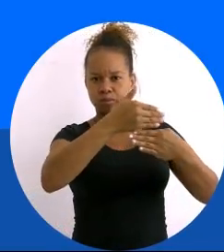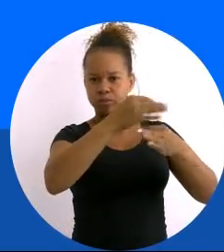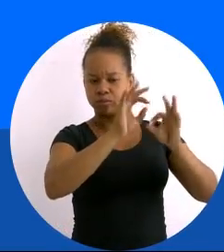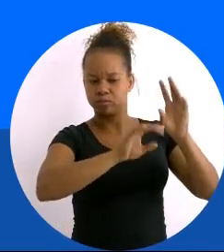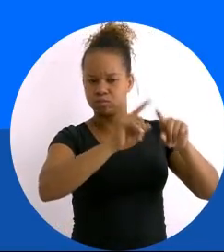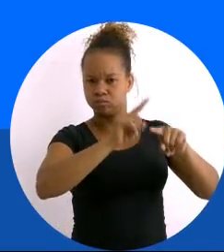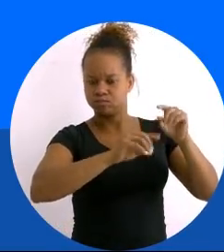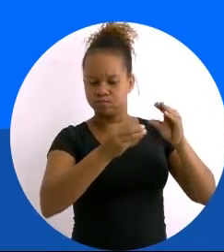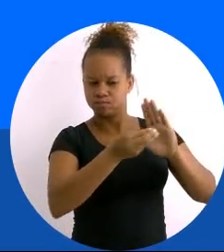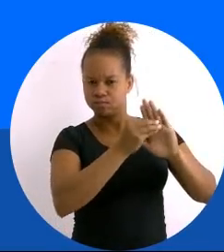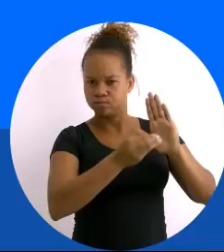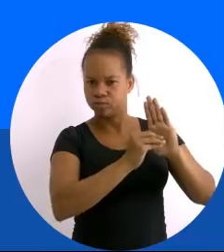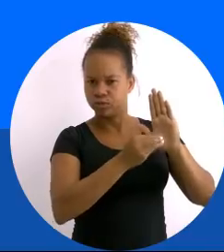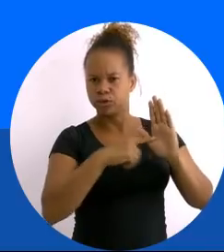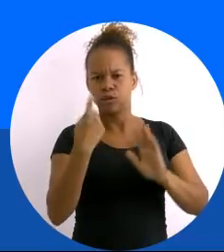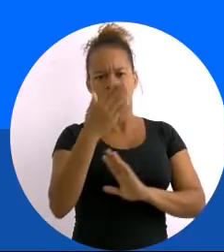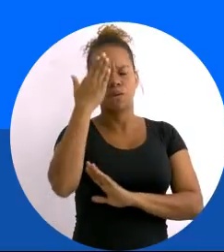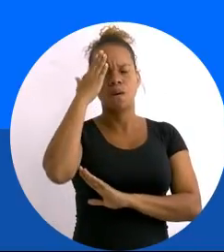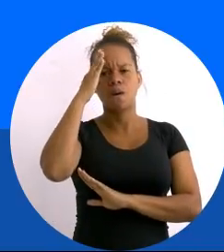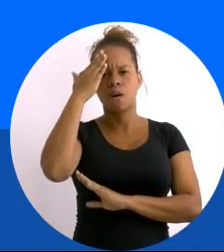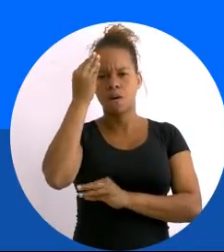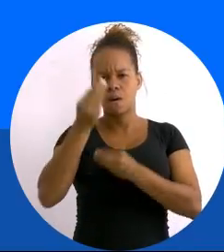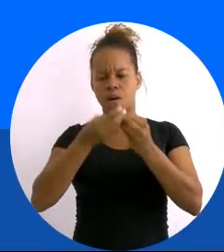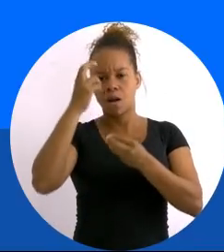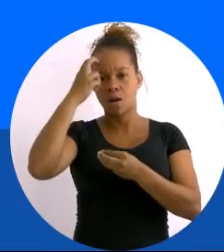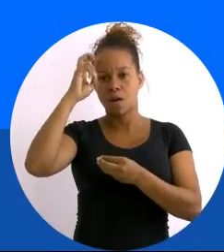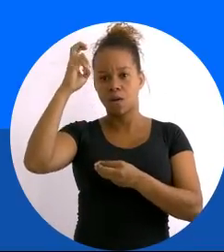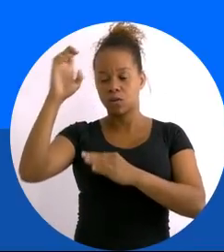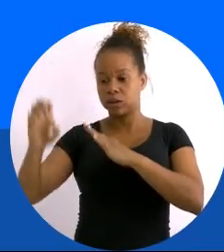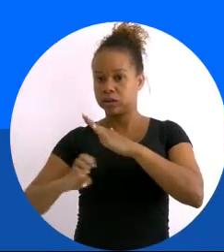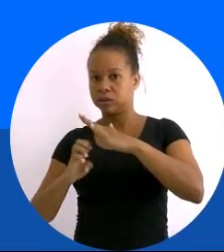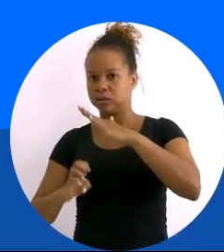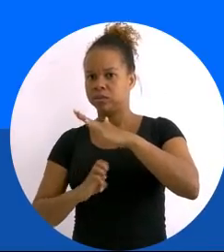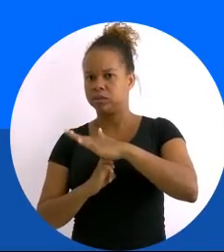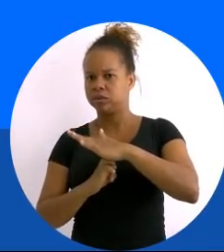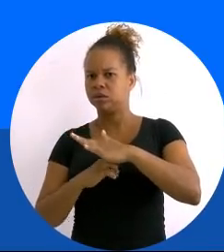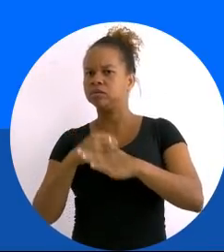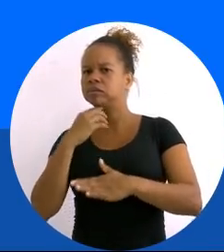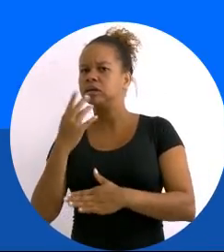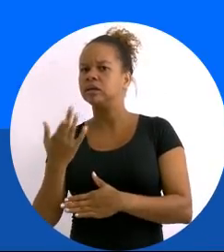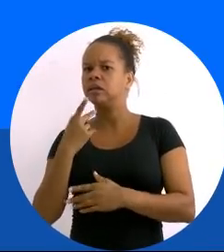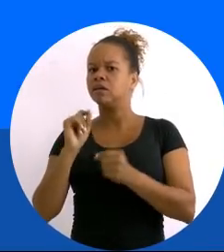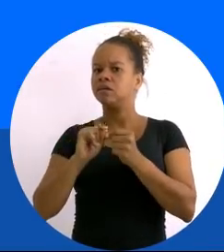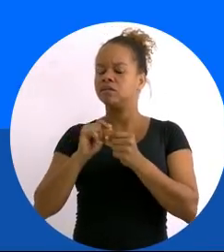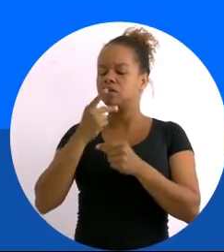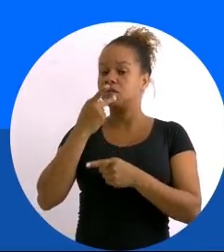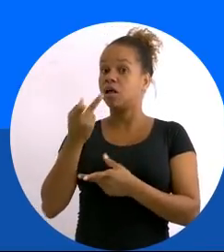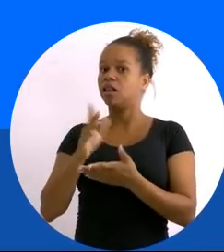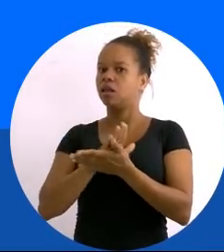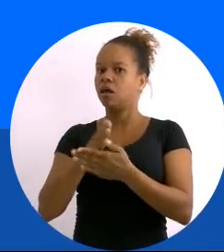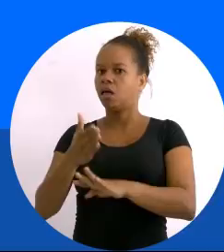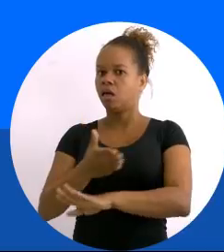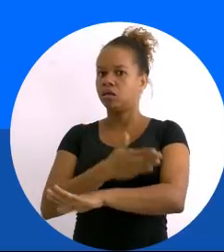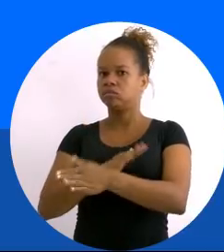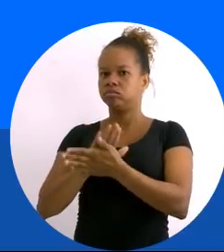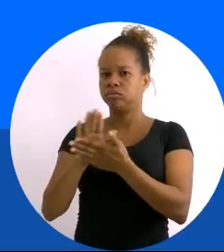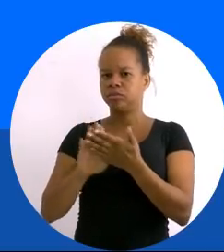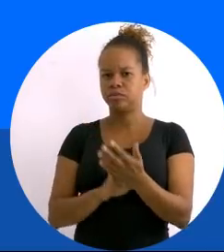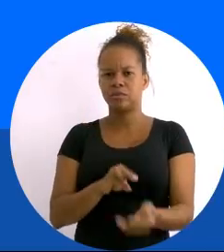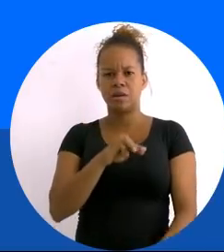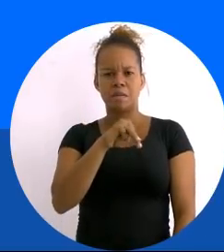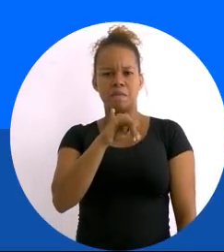elementos, estamos compreendendo alguns dos elementos da cultura da empresa, sem que ninguém nos fale acerca dela.